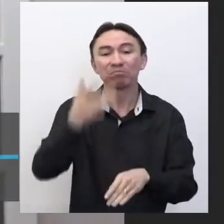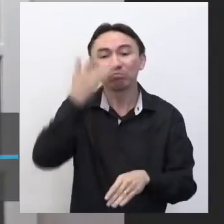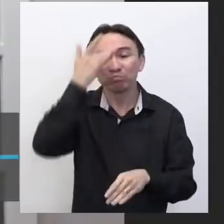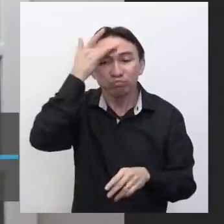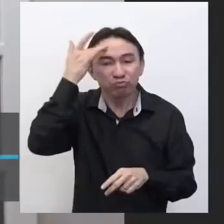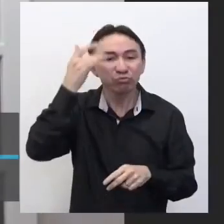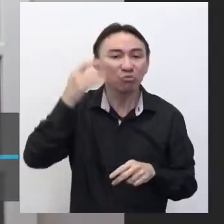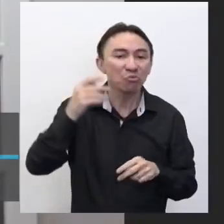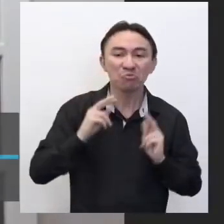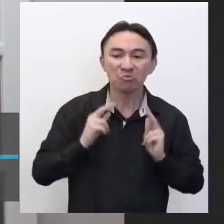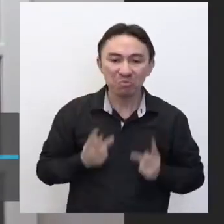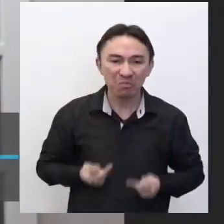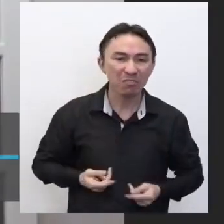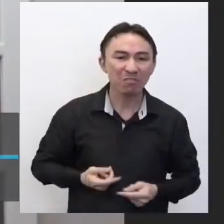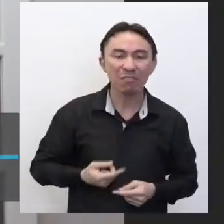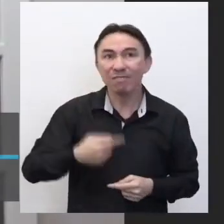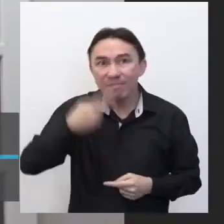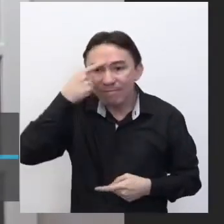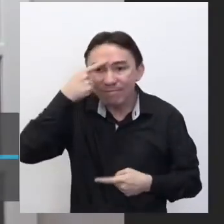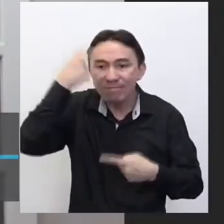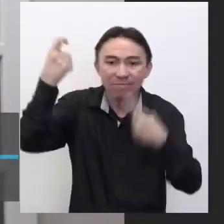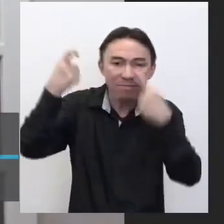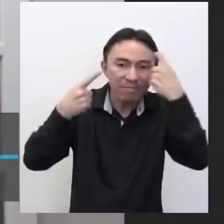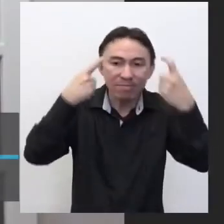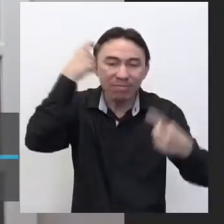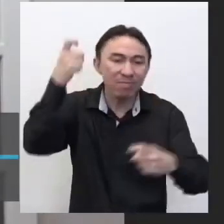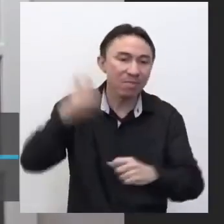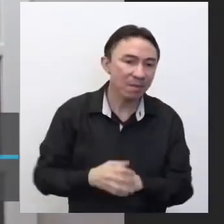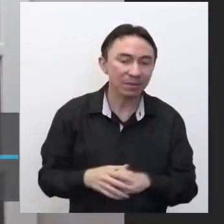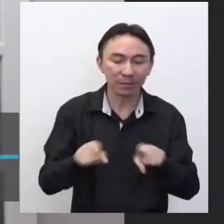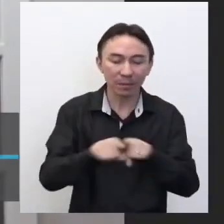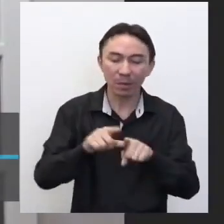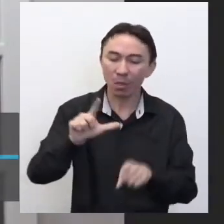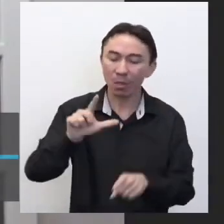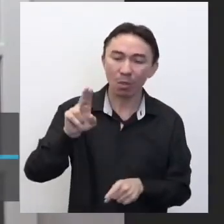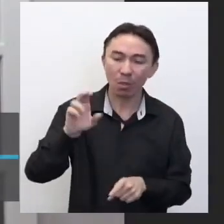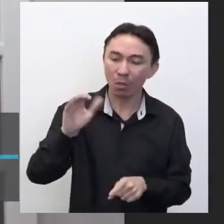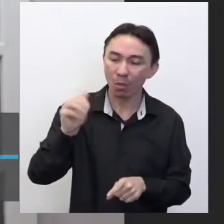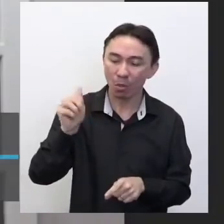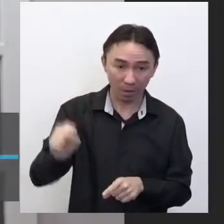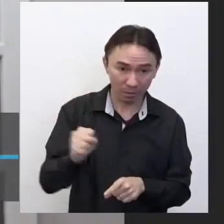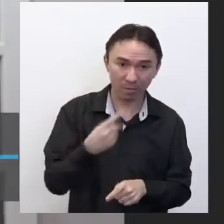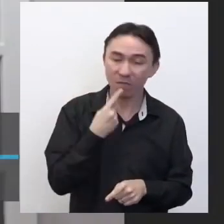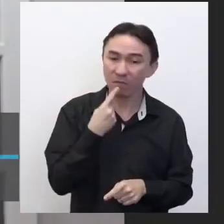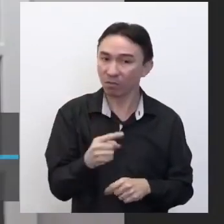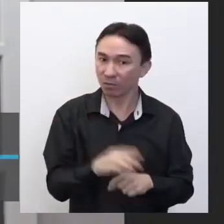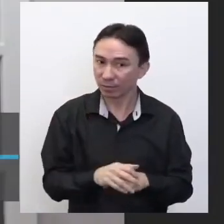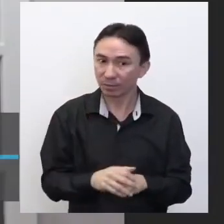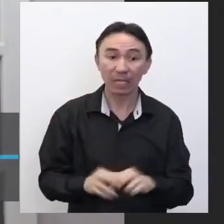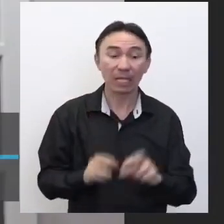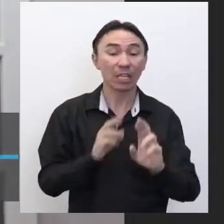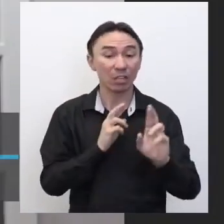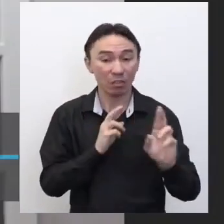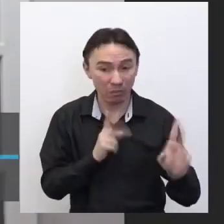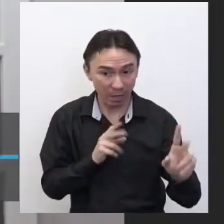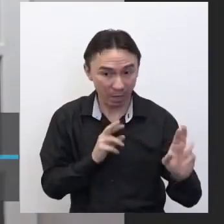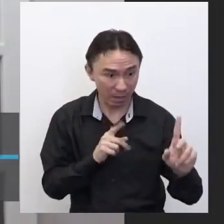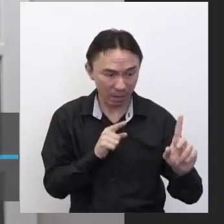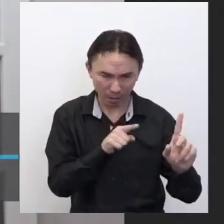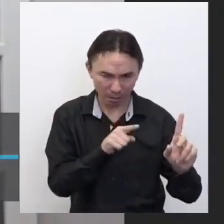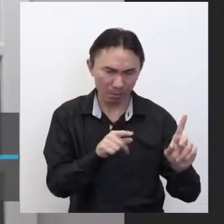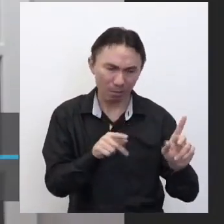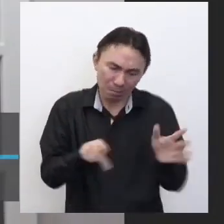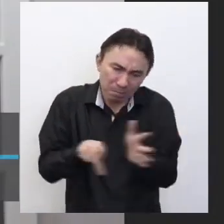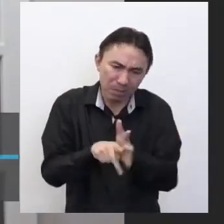Isso conversa um pouco com a opinião do Lucas também. Lucas Salles disse o seguinte, a diferença é uma característica humana,